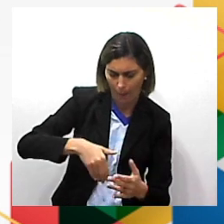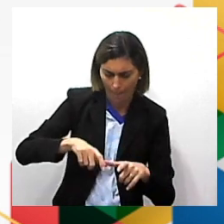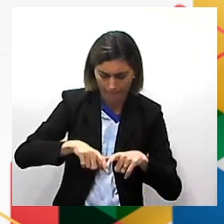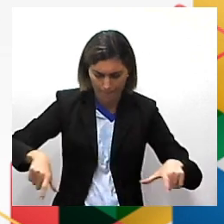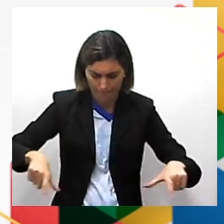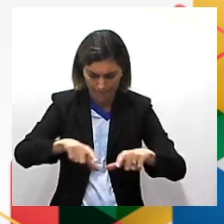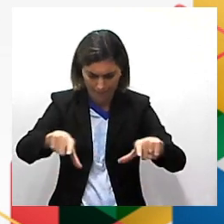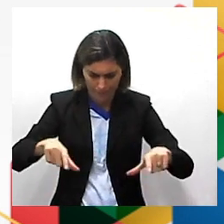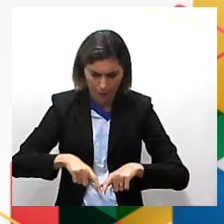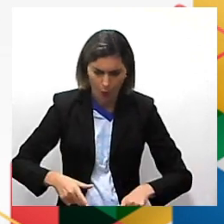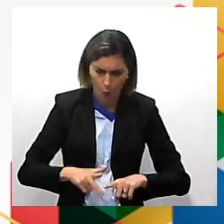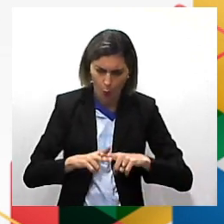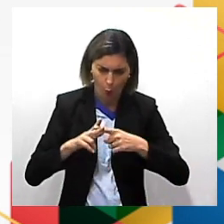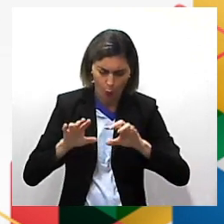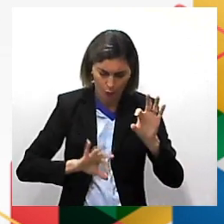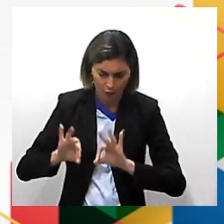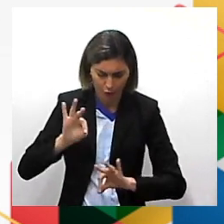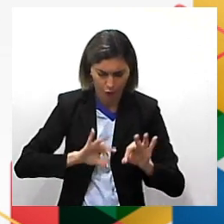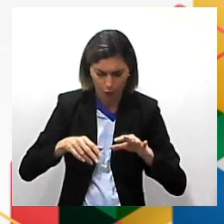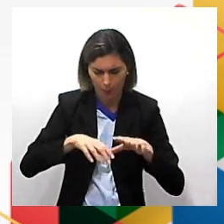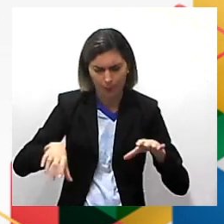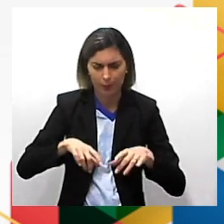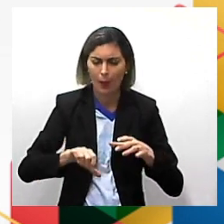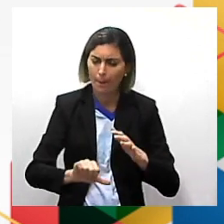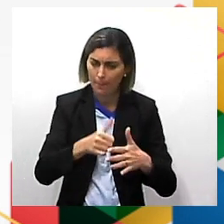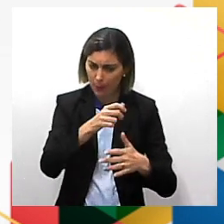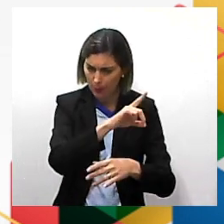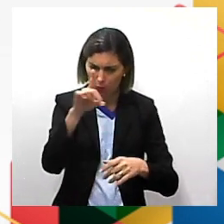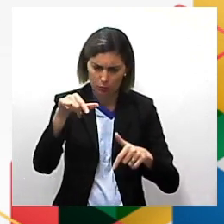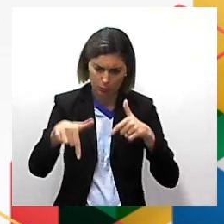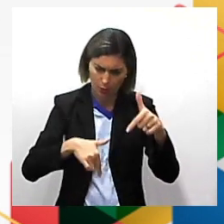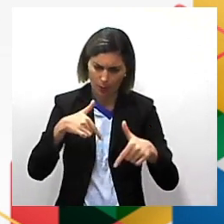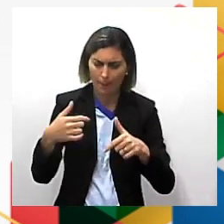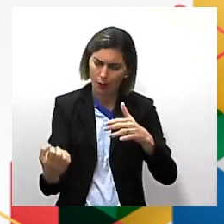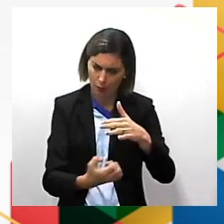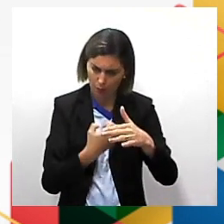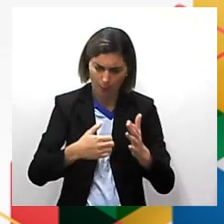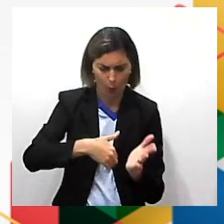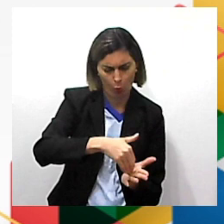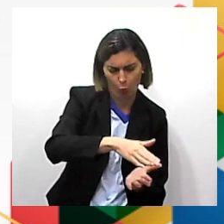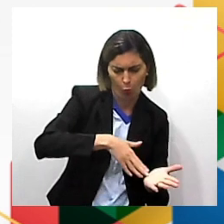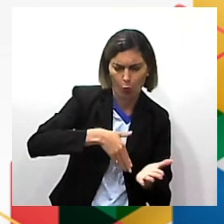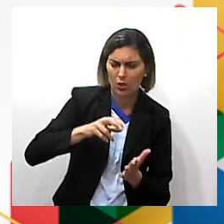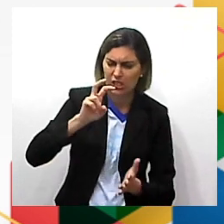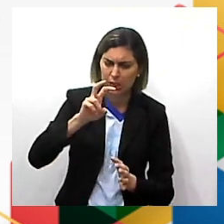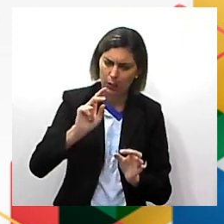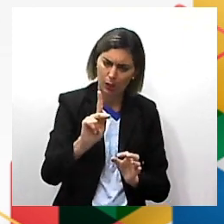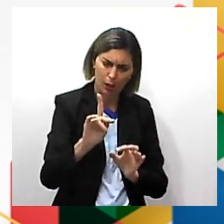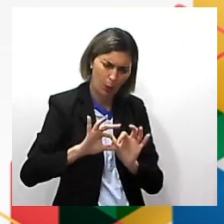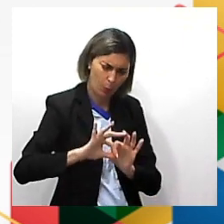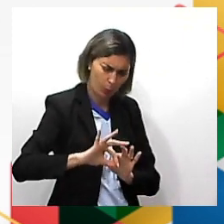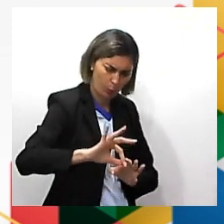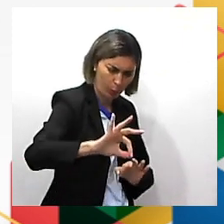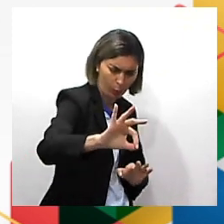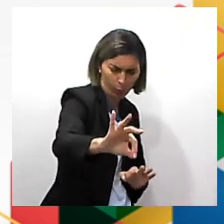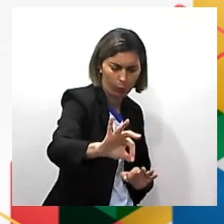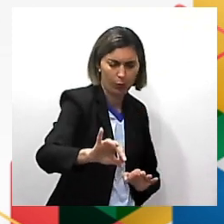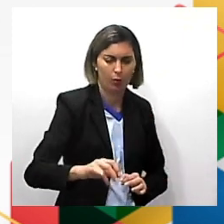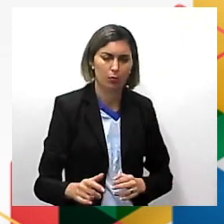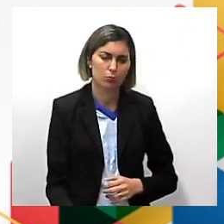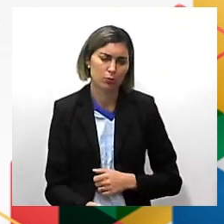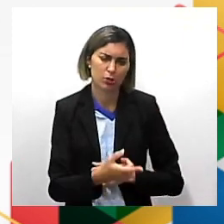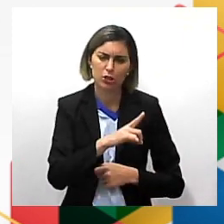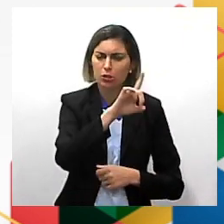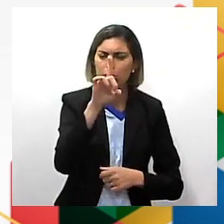pistas após uma reforma. No primeiro dia de trabalho, a empresa pintou 5 km de faixa e